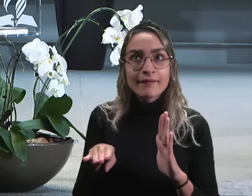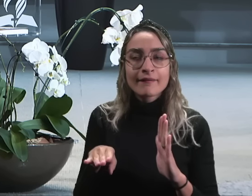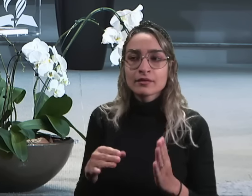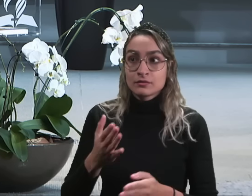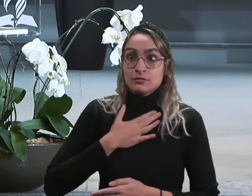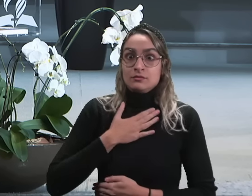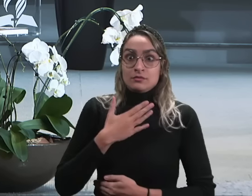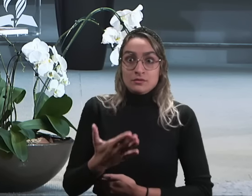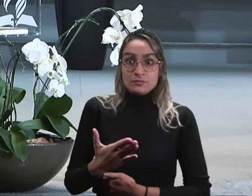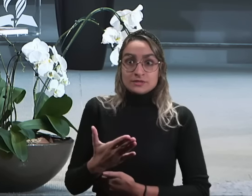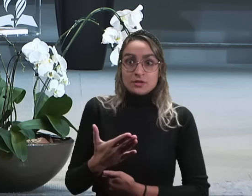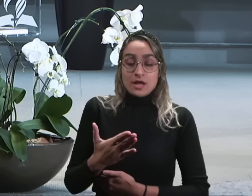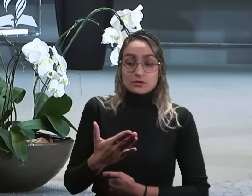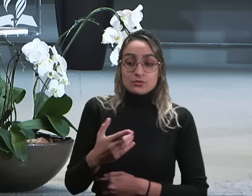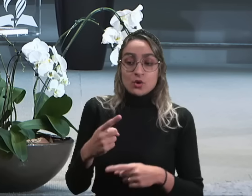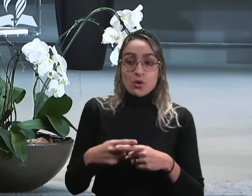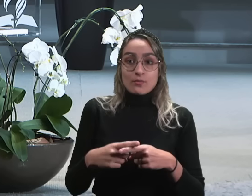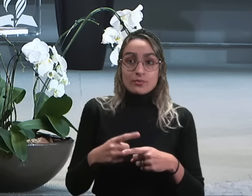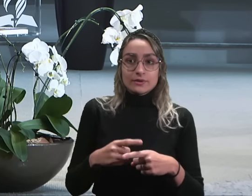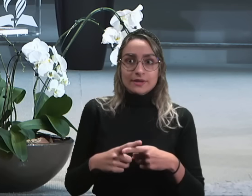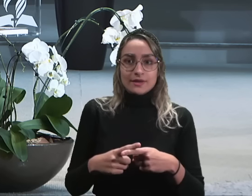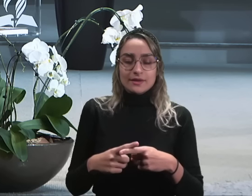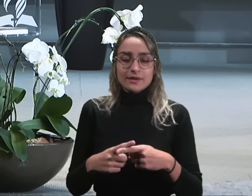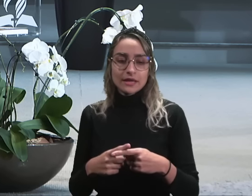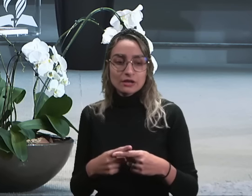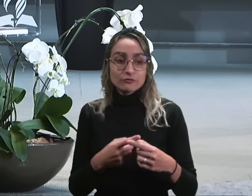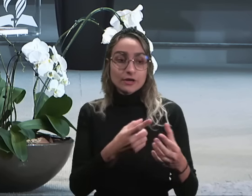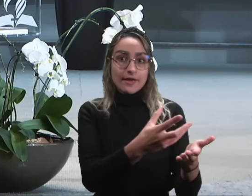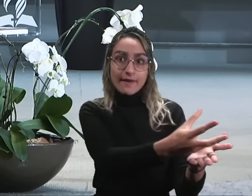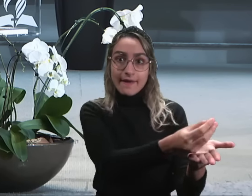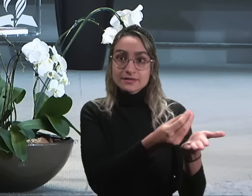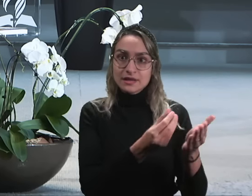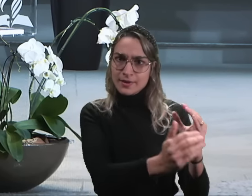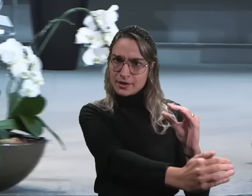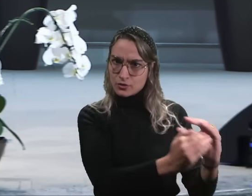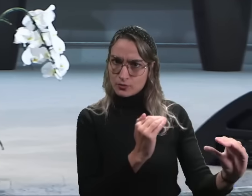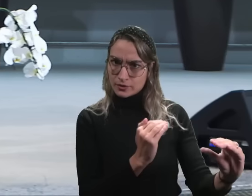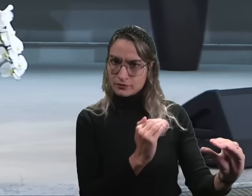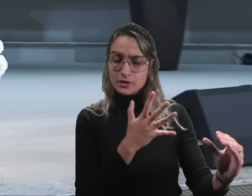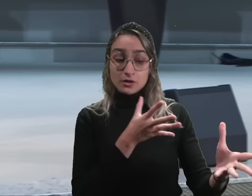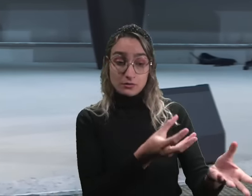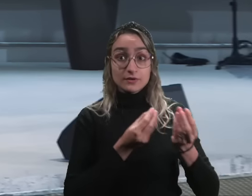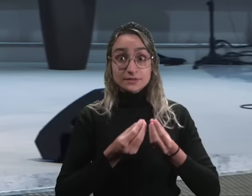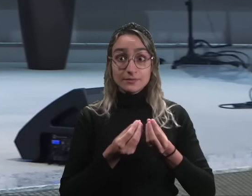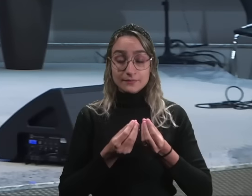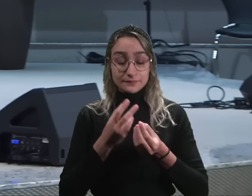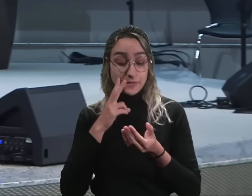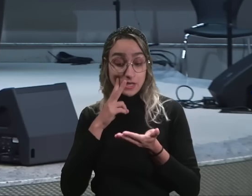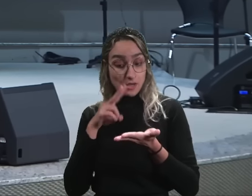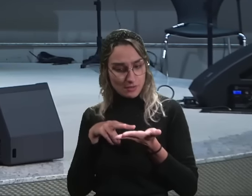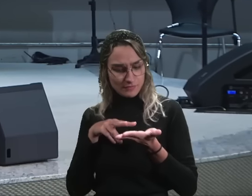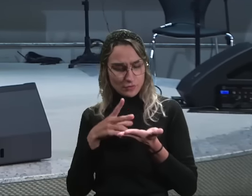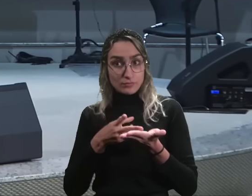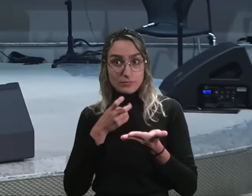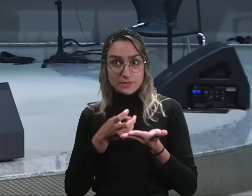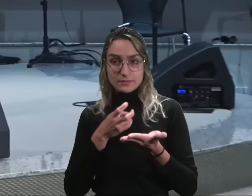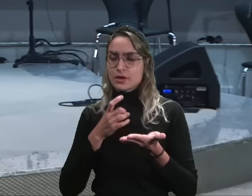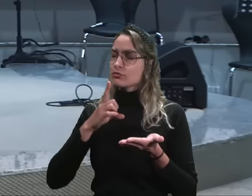correio como se tivesse alguma correspondência chegar lá para ele e que Deus tinha alguma coisa especial para ele ele saiu de casa foi até